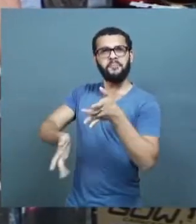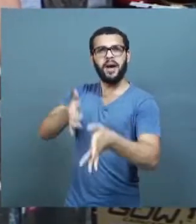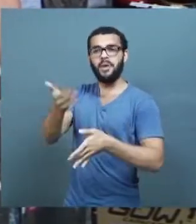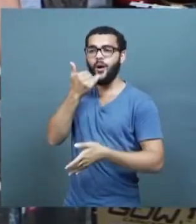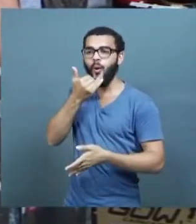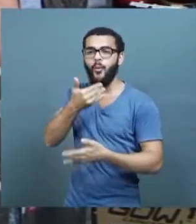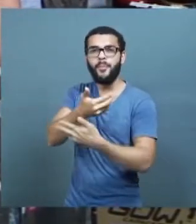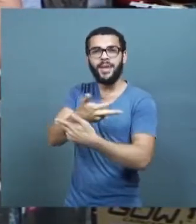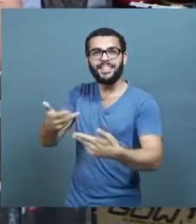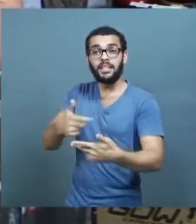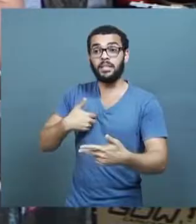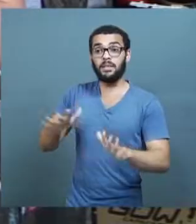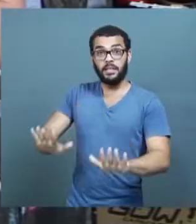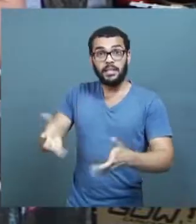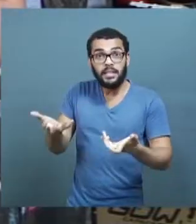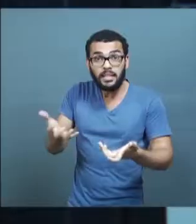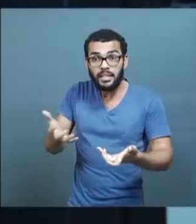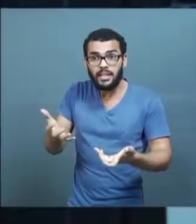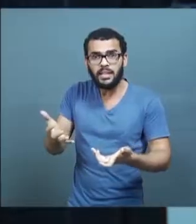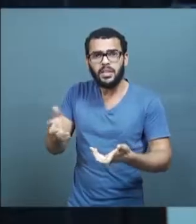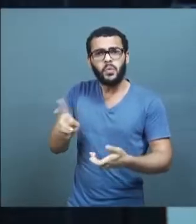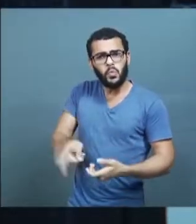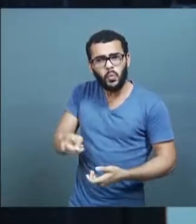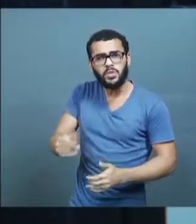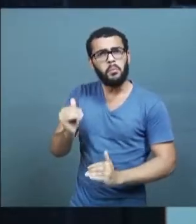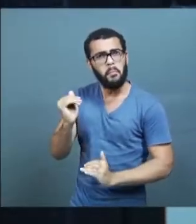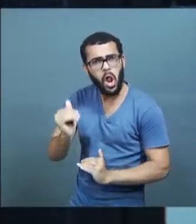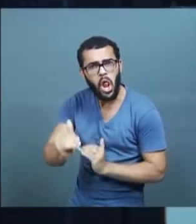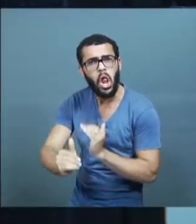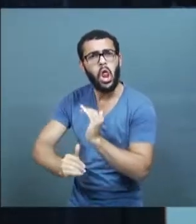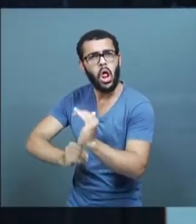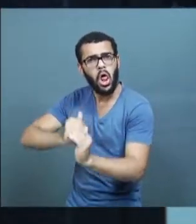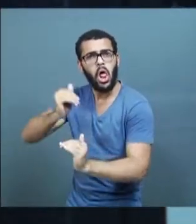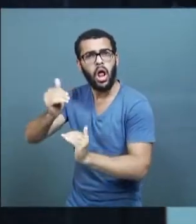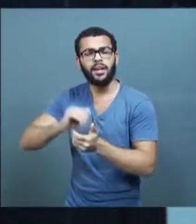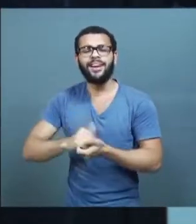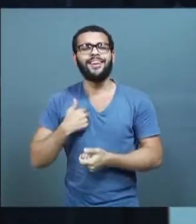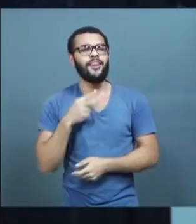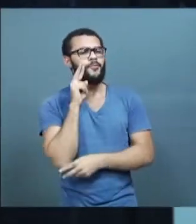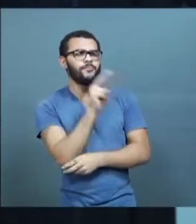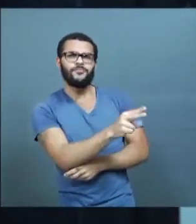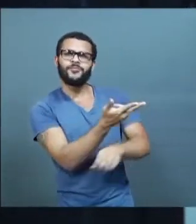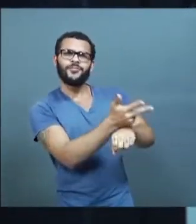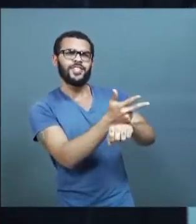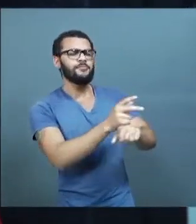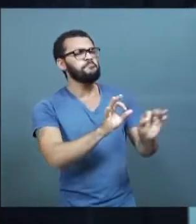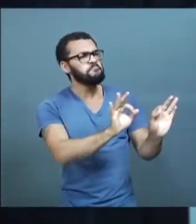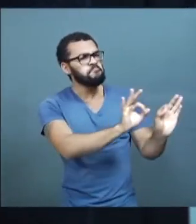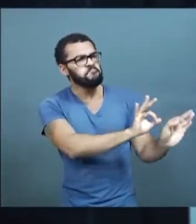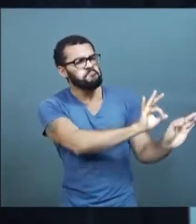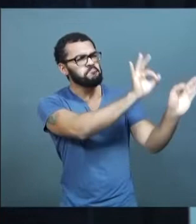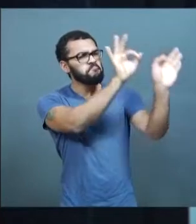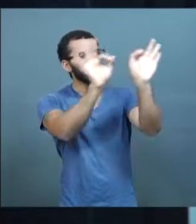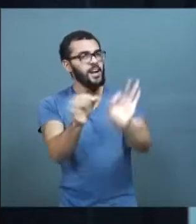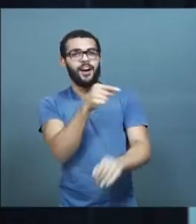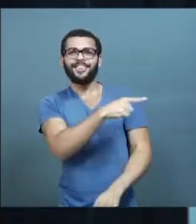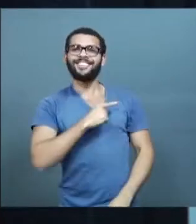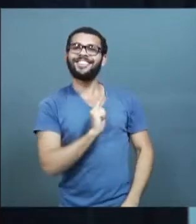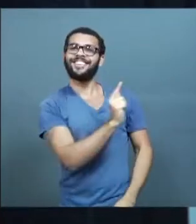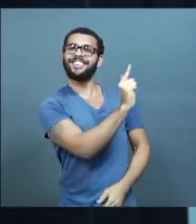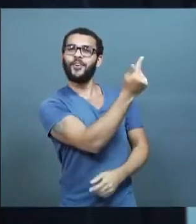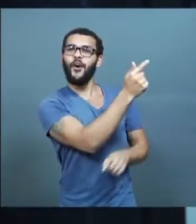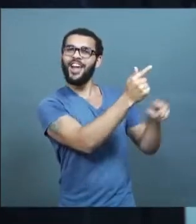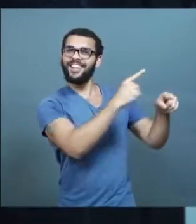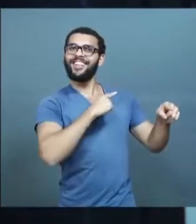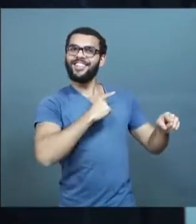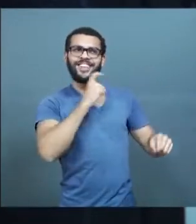projeto cresça daqui para frente. Foi copiando uma ideia de um vídeo que eu vi de Goiânia, da geladeira, de uma das geladeiras de